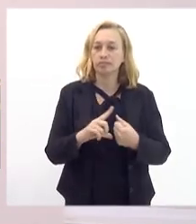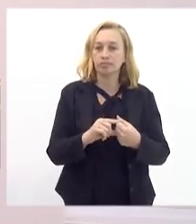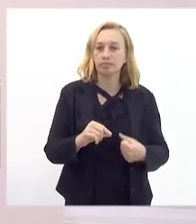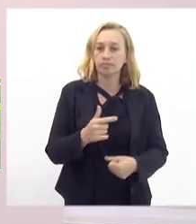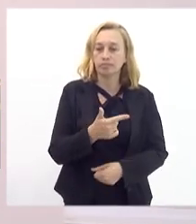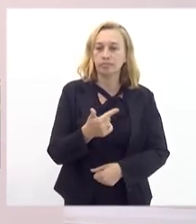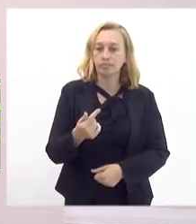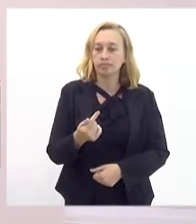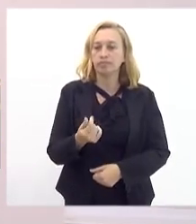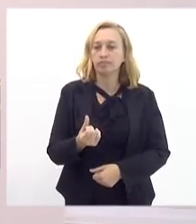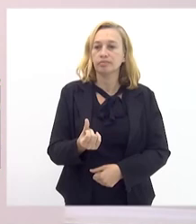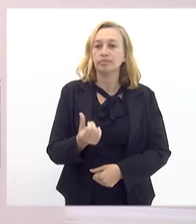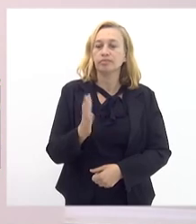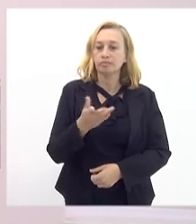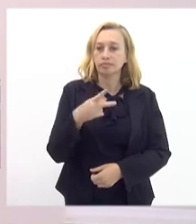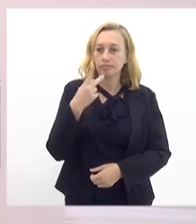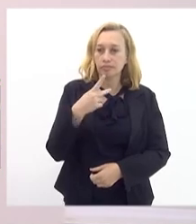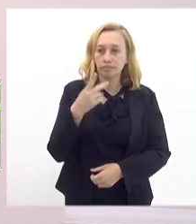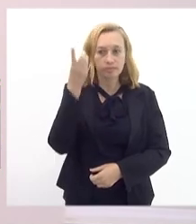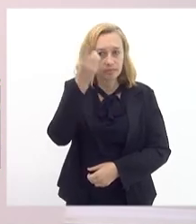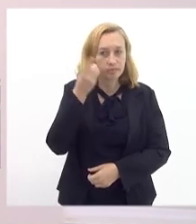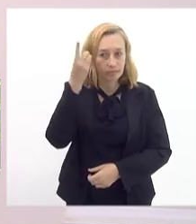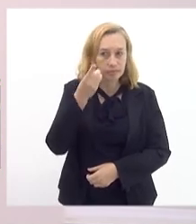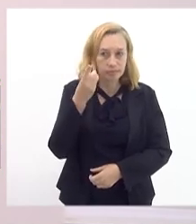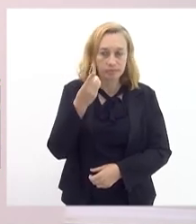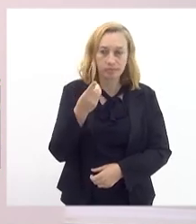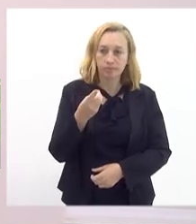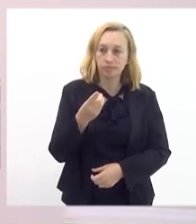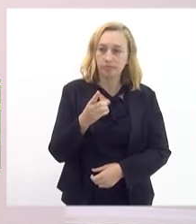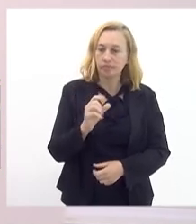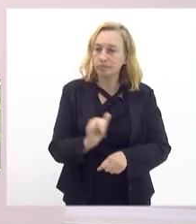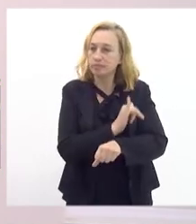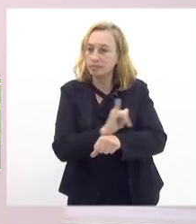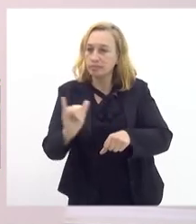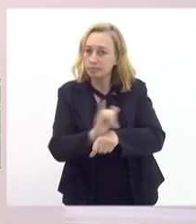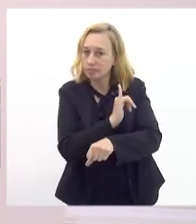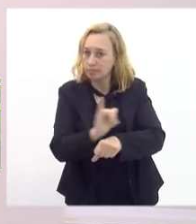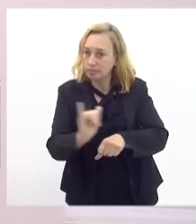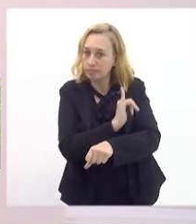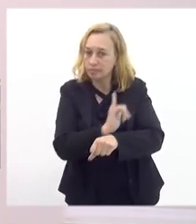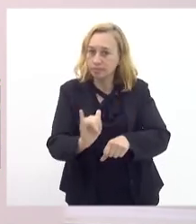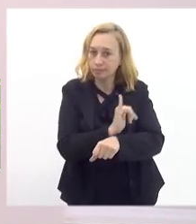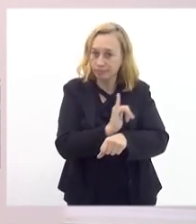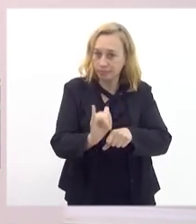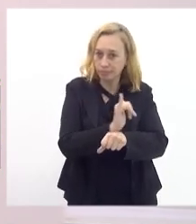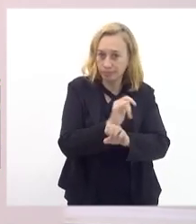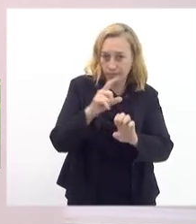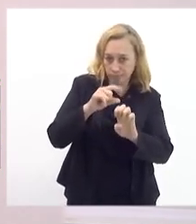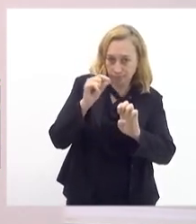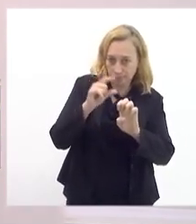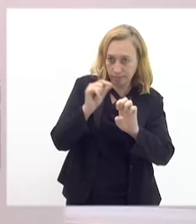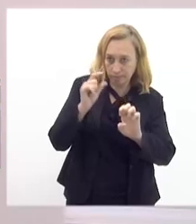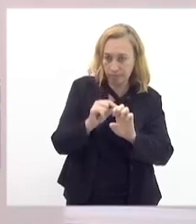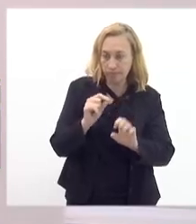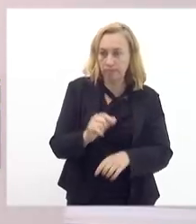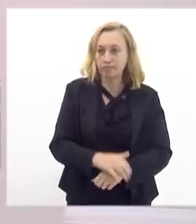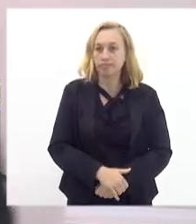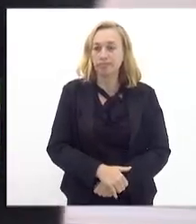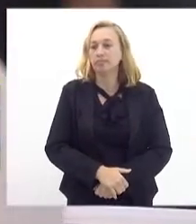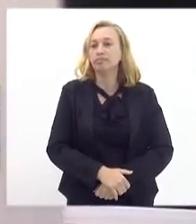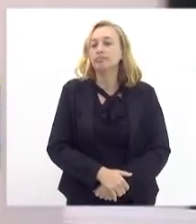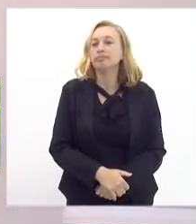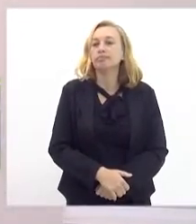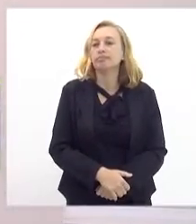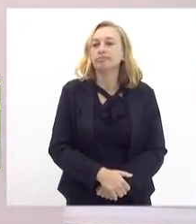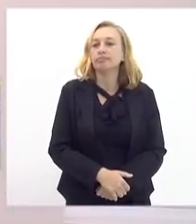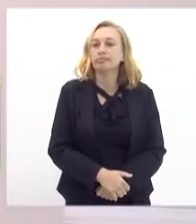aonde você tem um dispositivo chamado declaração de empreendimento estratégico então de forma esse esse declaração